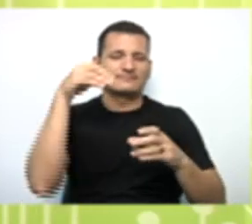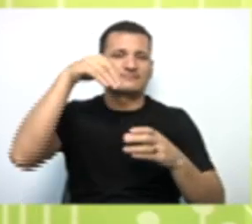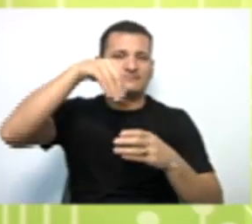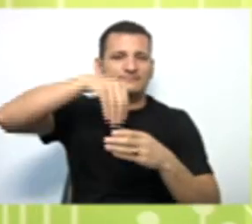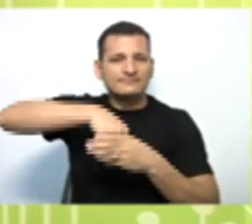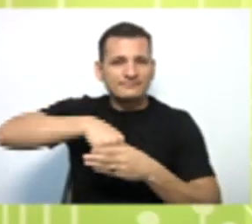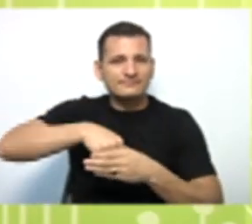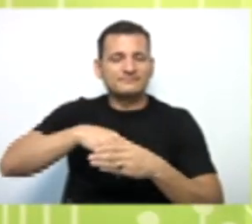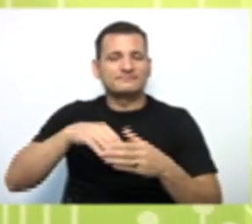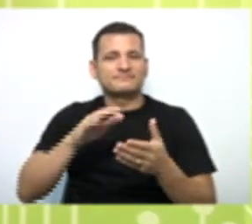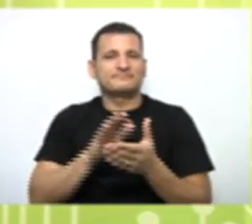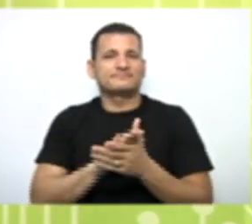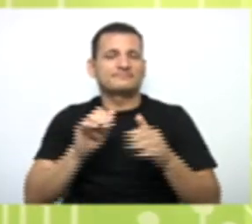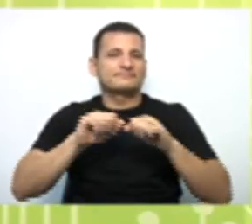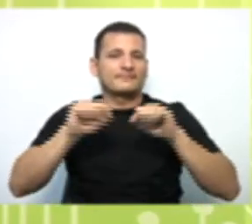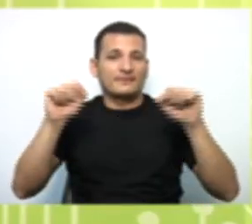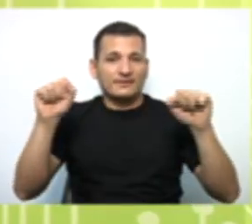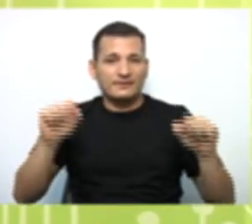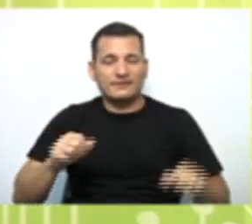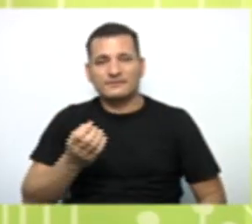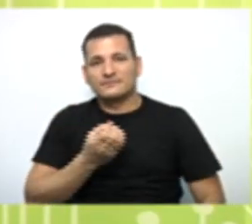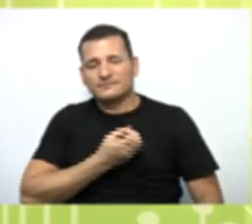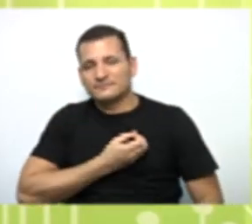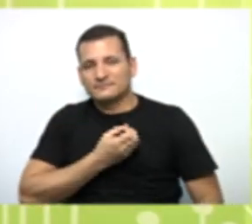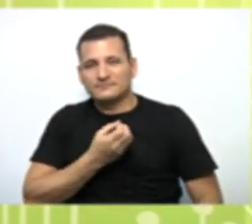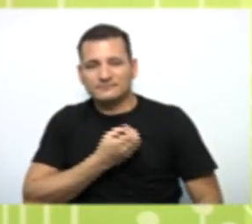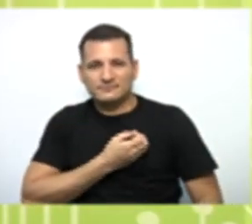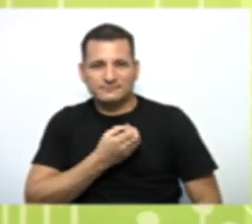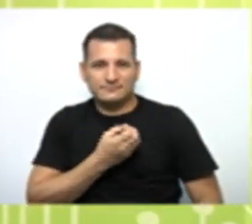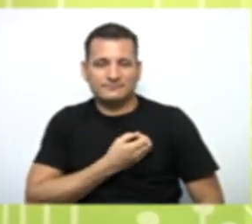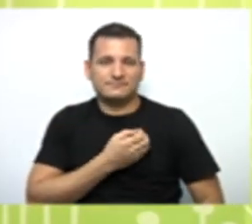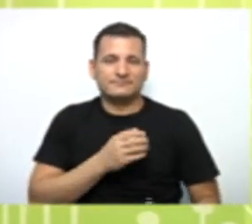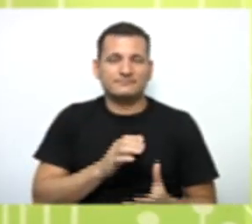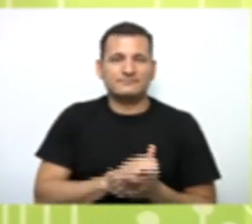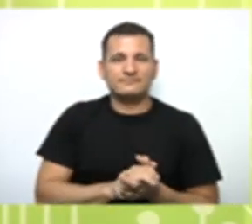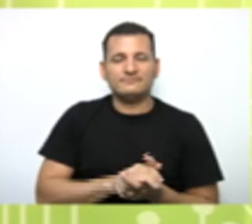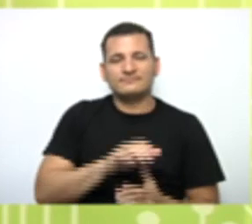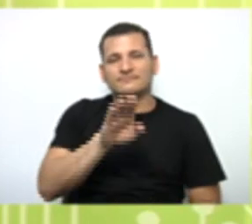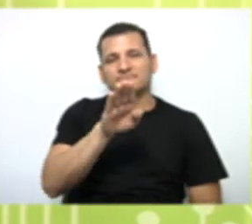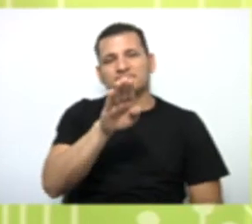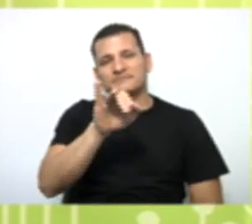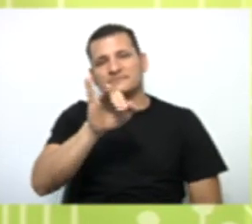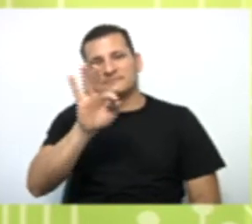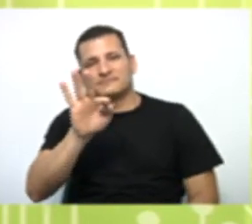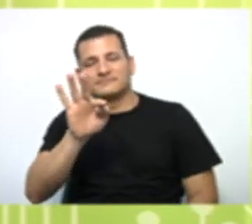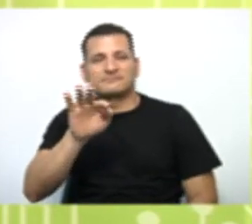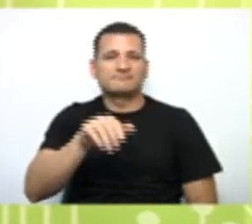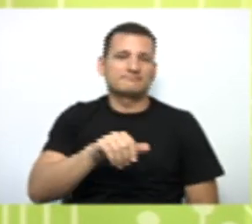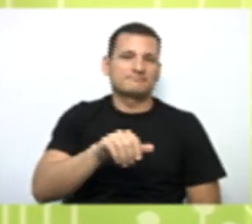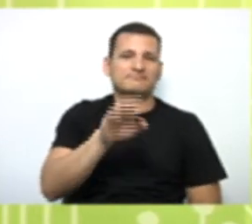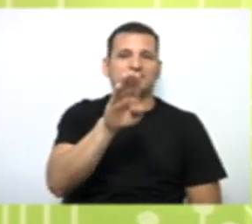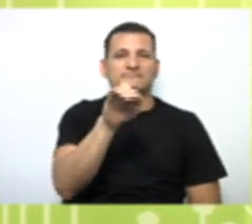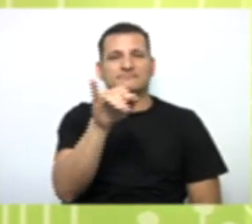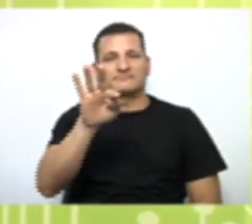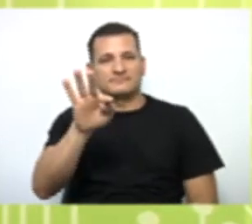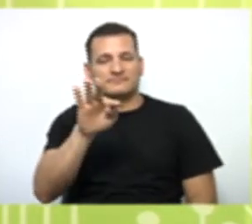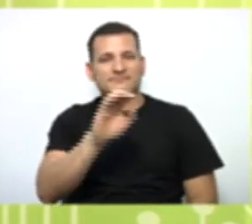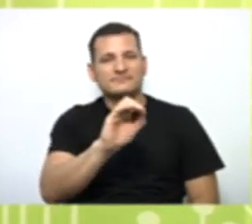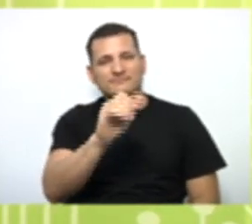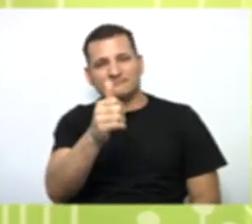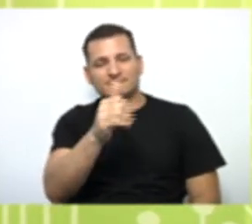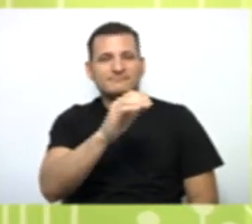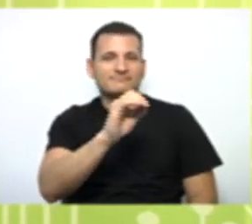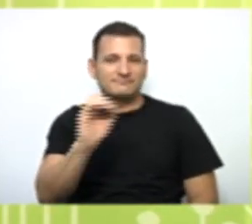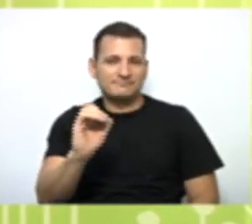falar sobre os sistemas numéricos, nós vamos falar sobre bit, byte, nós vamos falar sobre conversões. Nossa, é muita